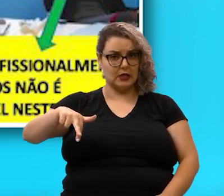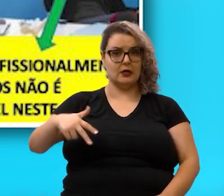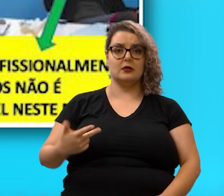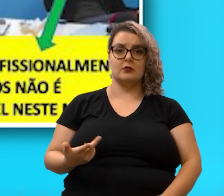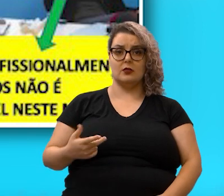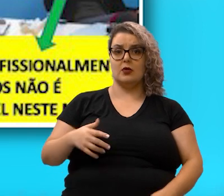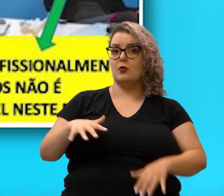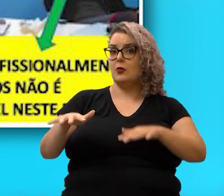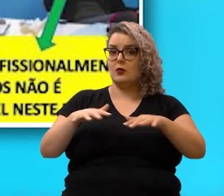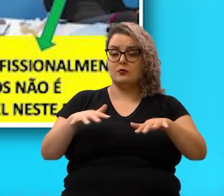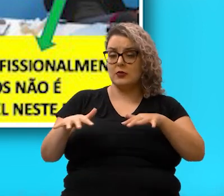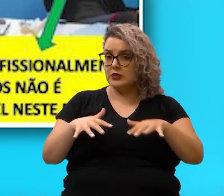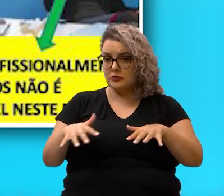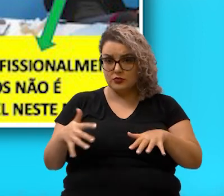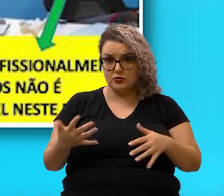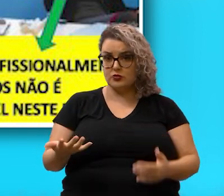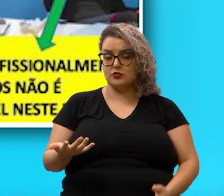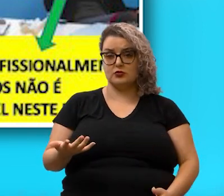movimentos extremamente